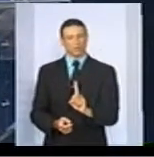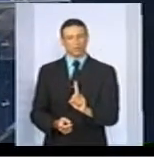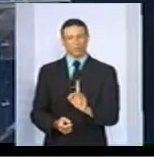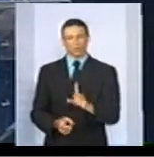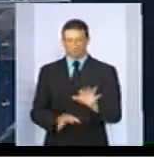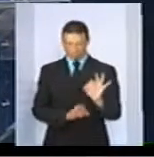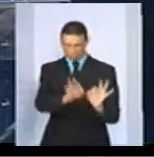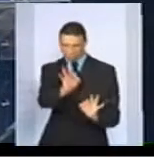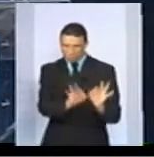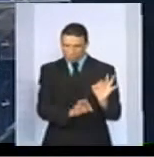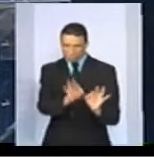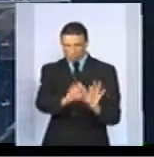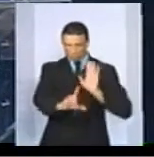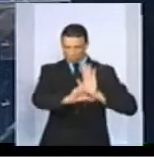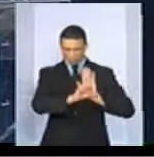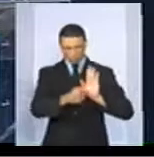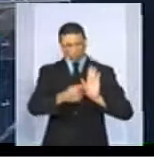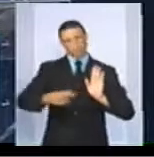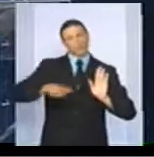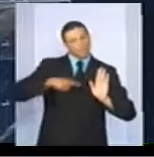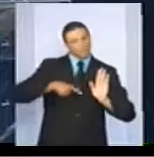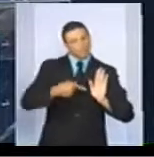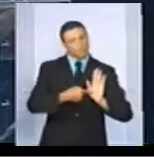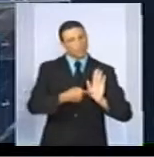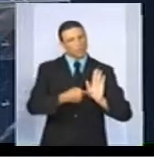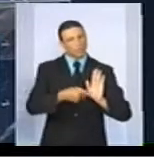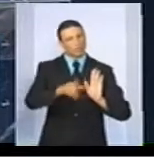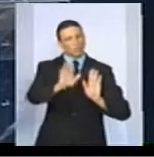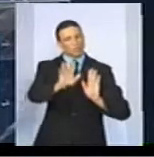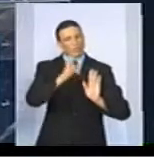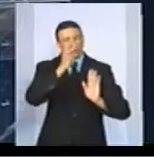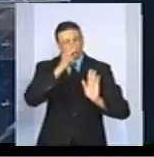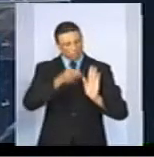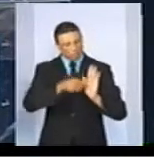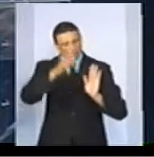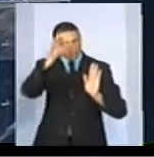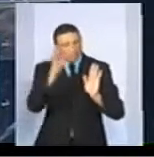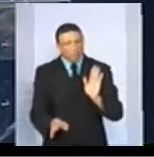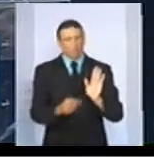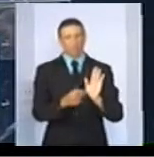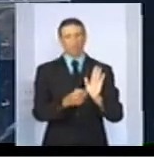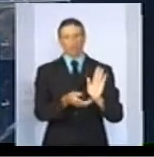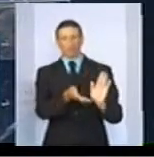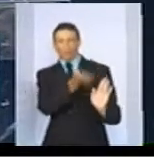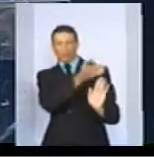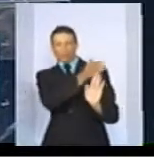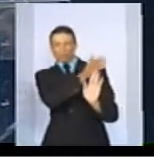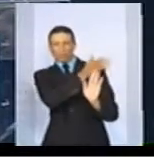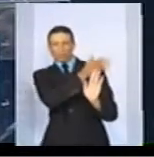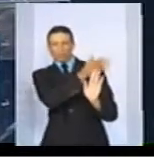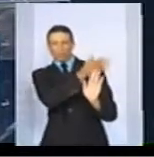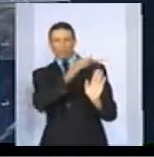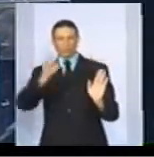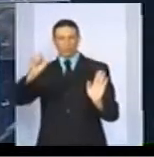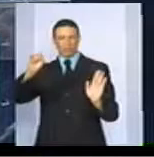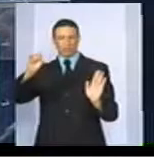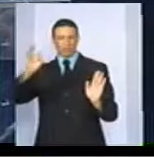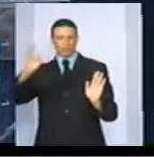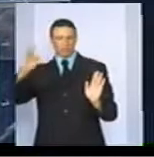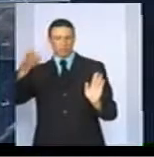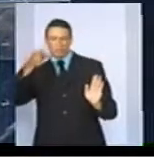dispositivo legal veio sim mas confirmando ainda que confirmando o que já havia sido assentado pelo Supremo